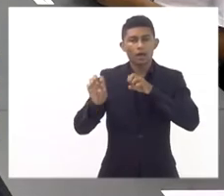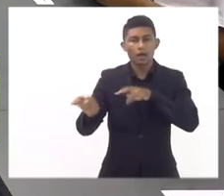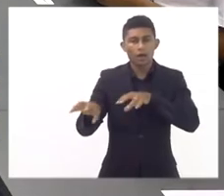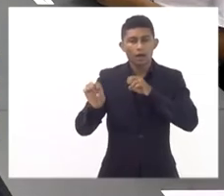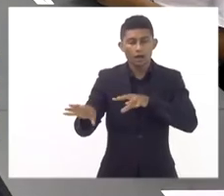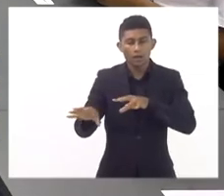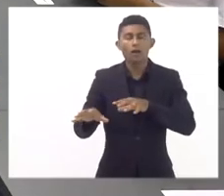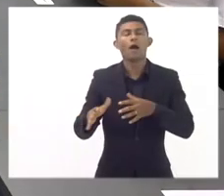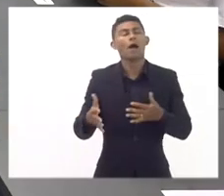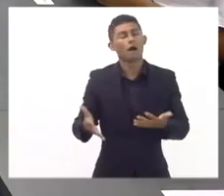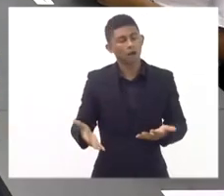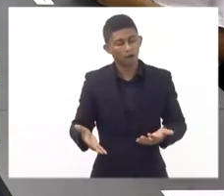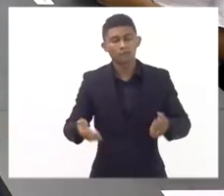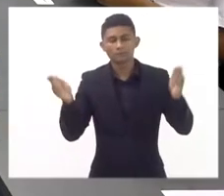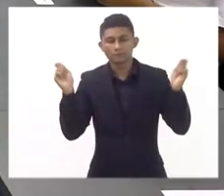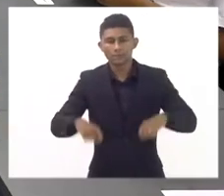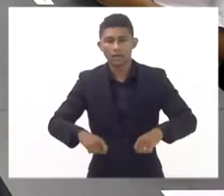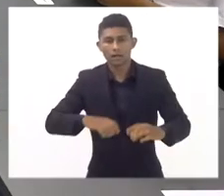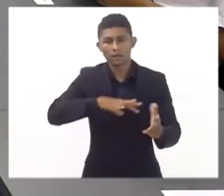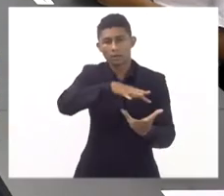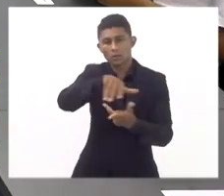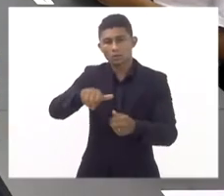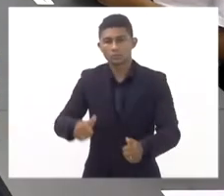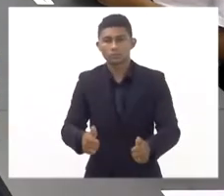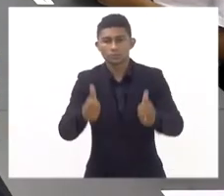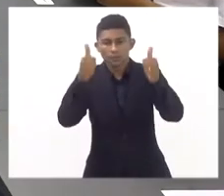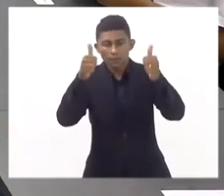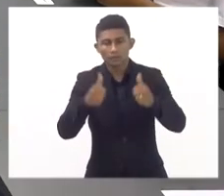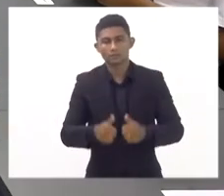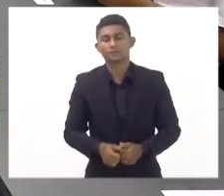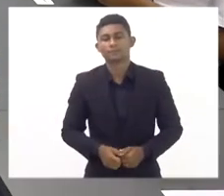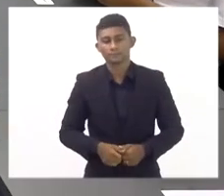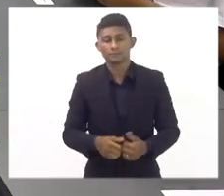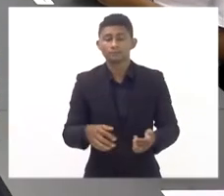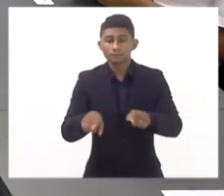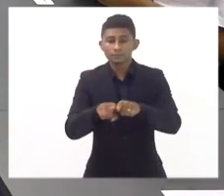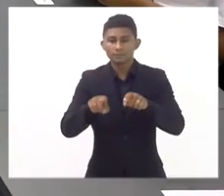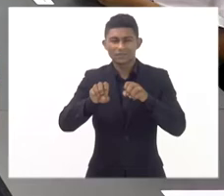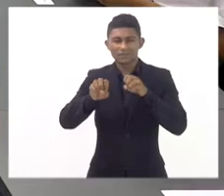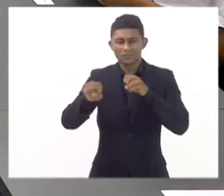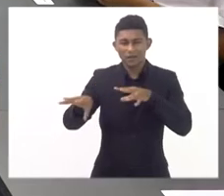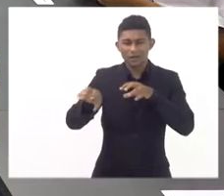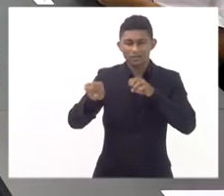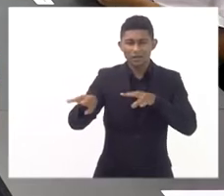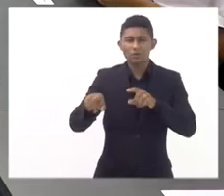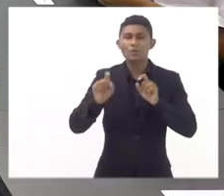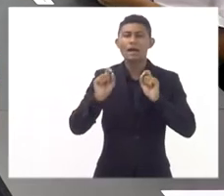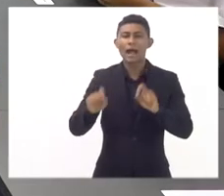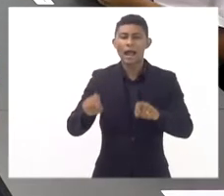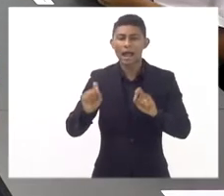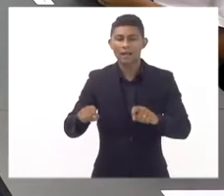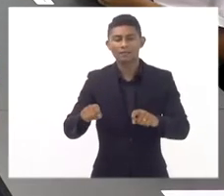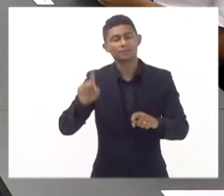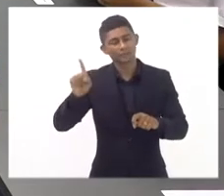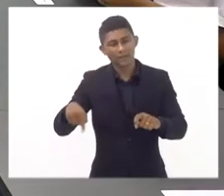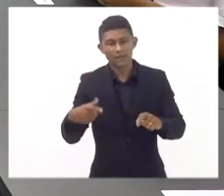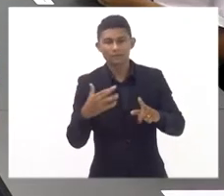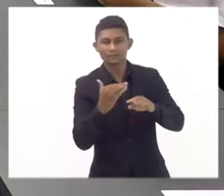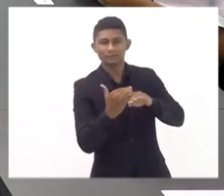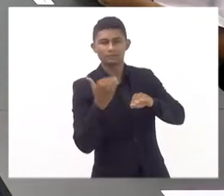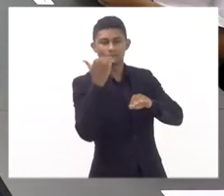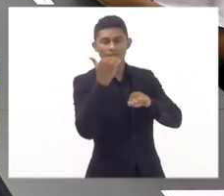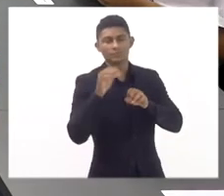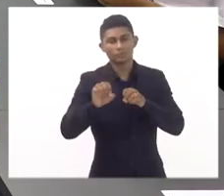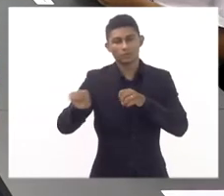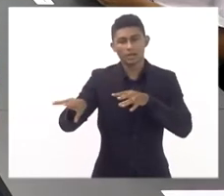dar essa atenção à educação. E, em especial, à educação do subsequente. Então,